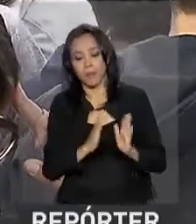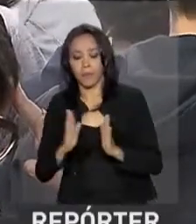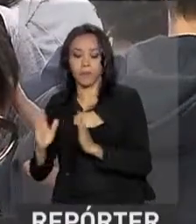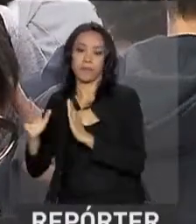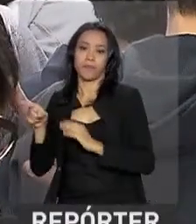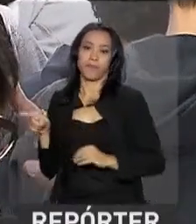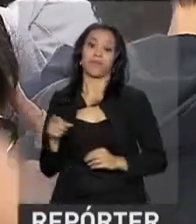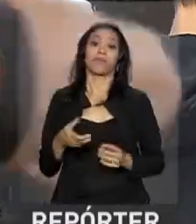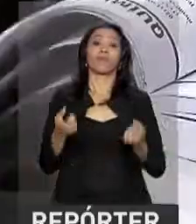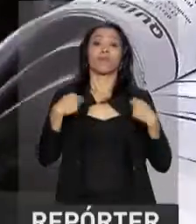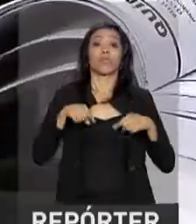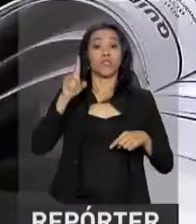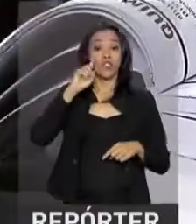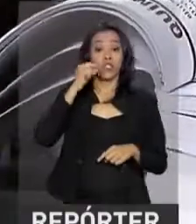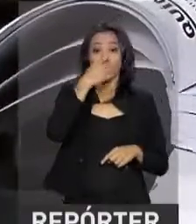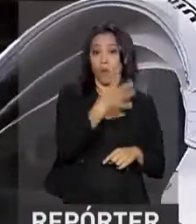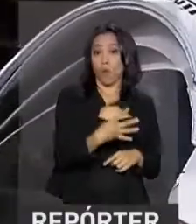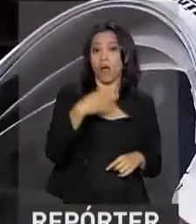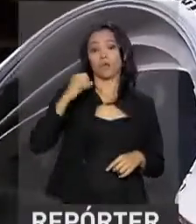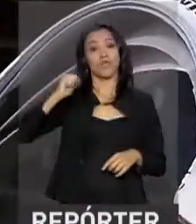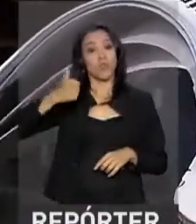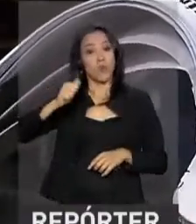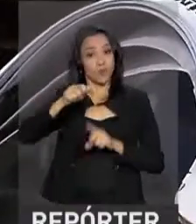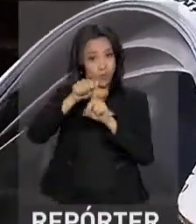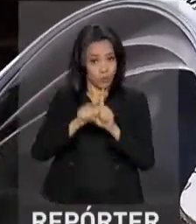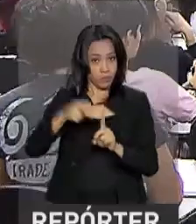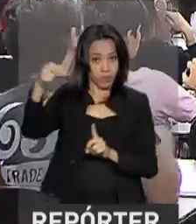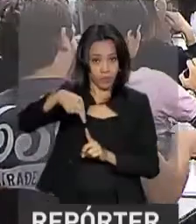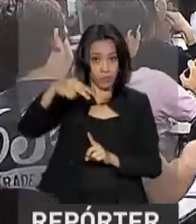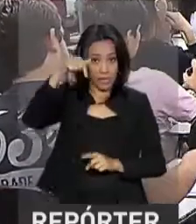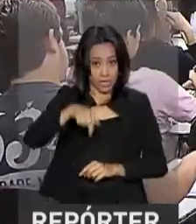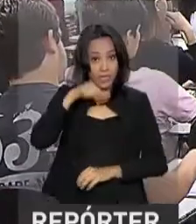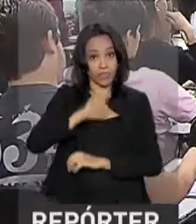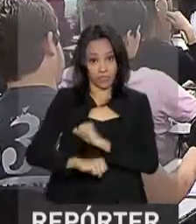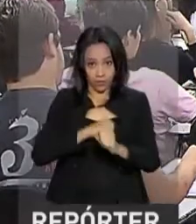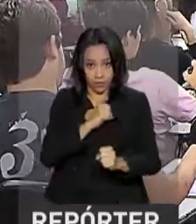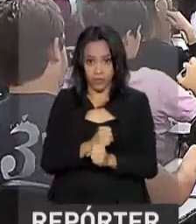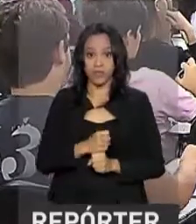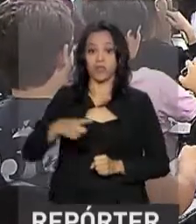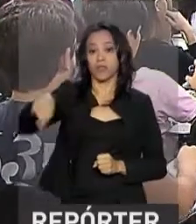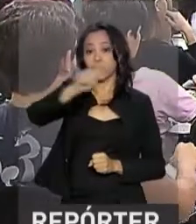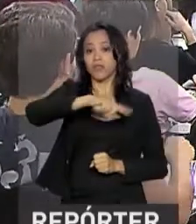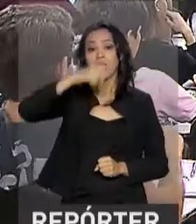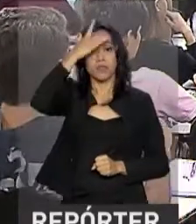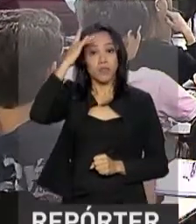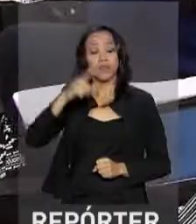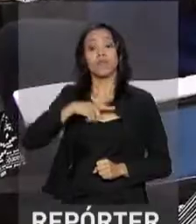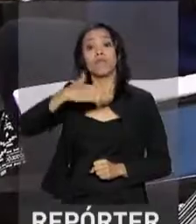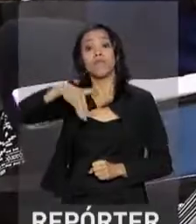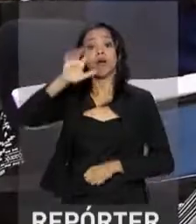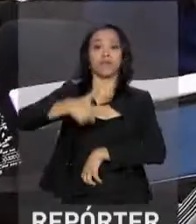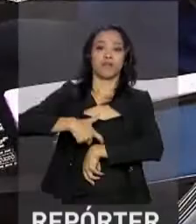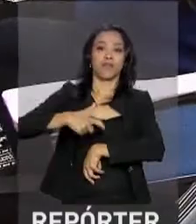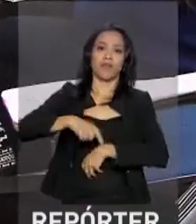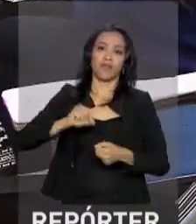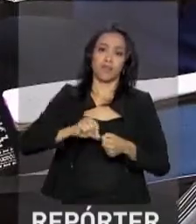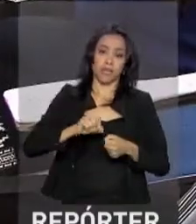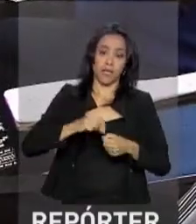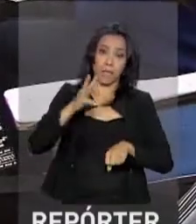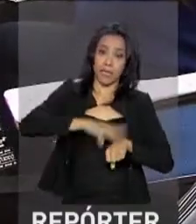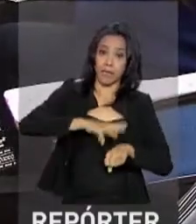enem vão ser nos dias 4 e 11 de novembro este ano os candidatos terão mais tempo para fazer a prova de matemática